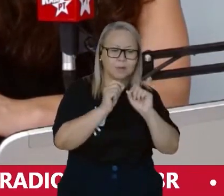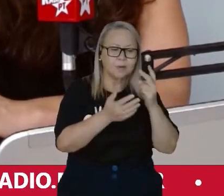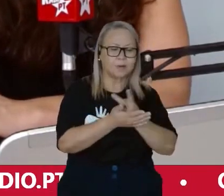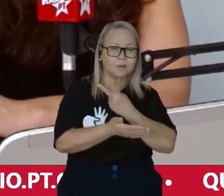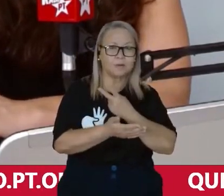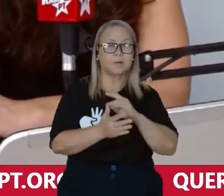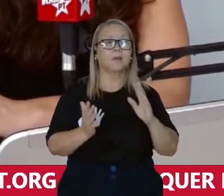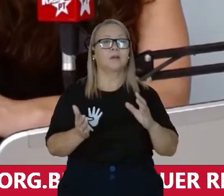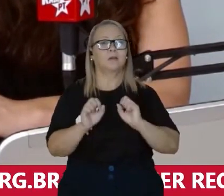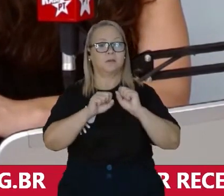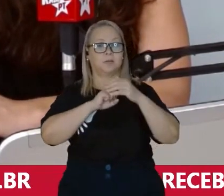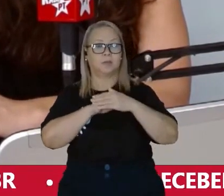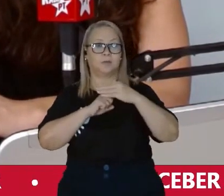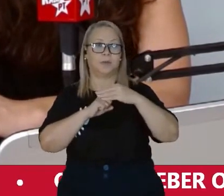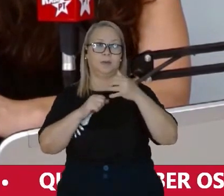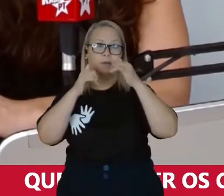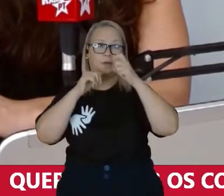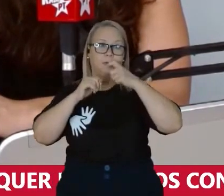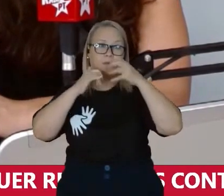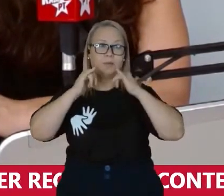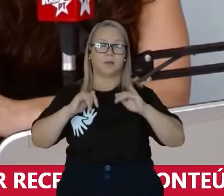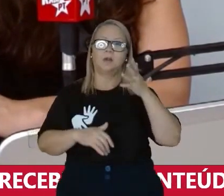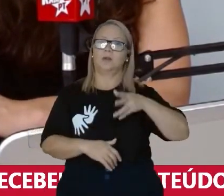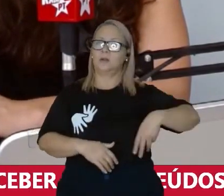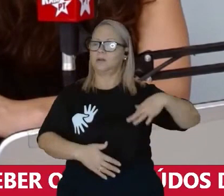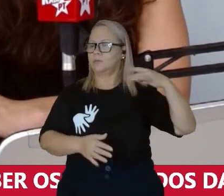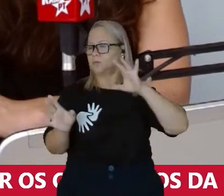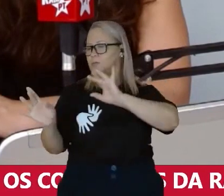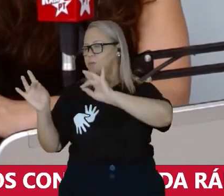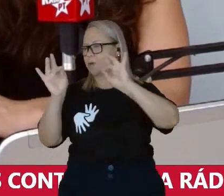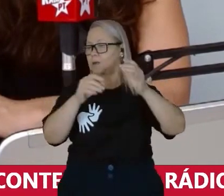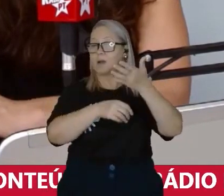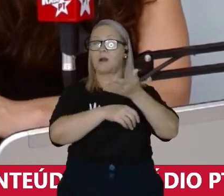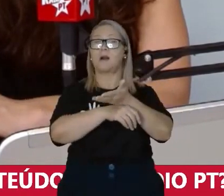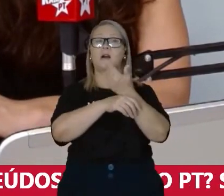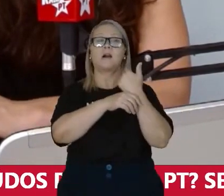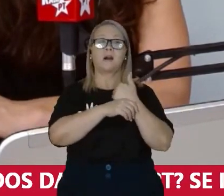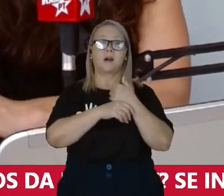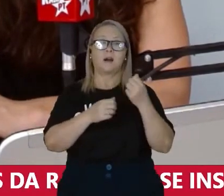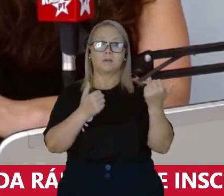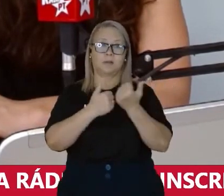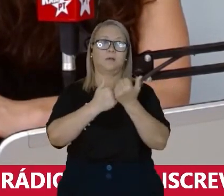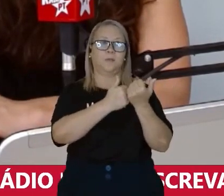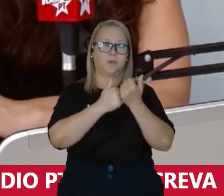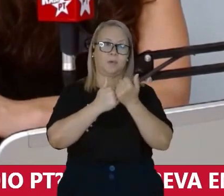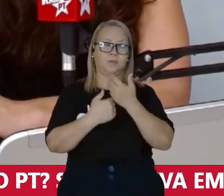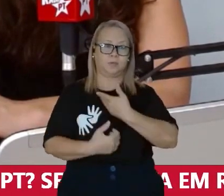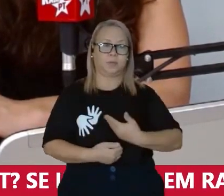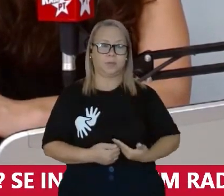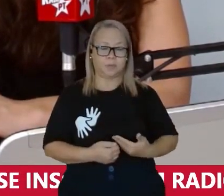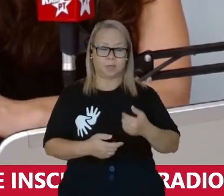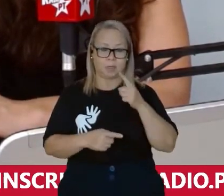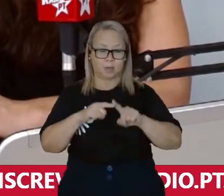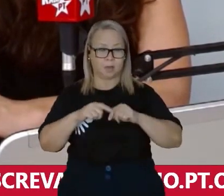das fake news não, é uma coisa que a gente já está acompanhando desde antes da posse. Então, o material que a gente